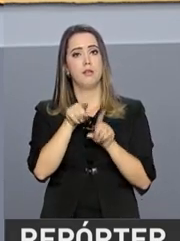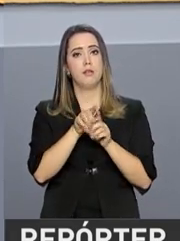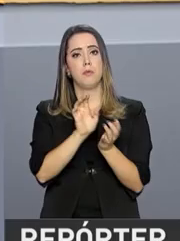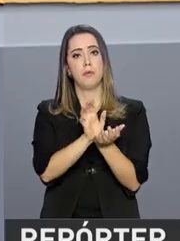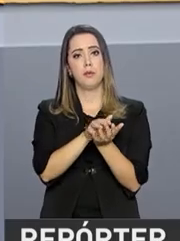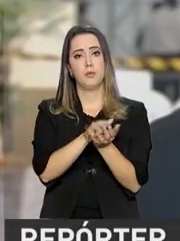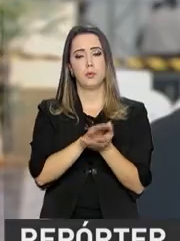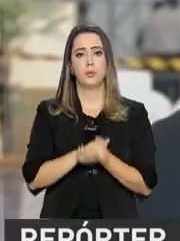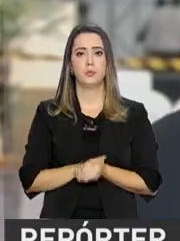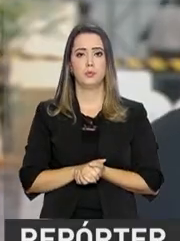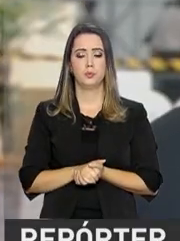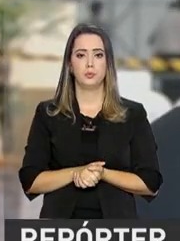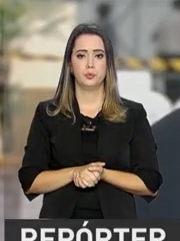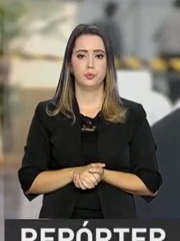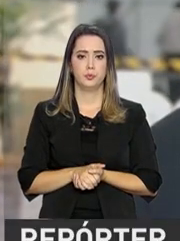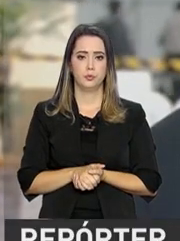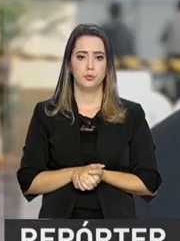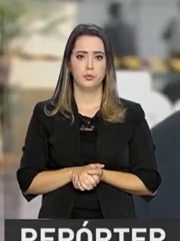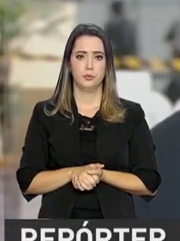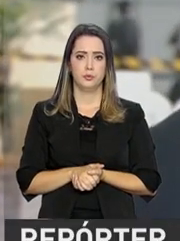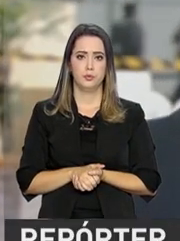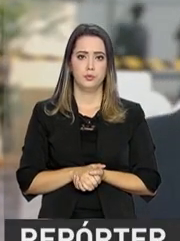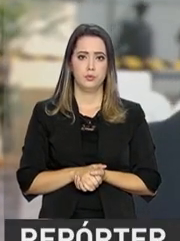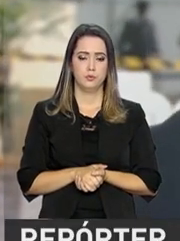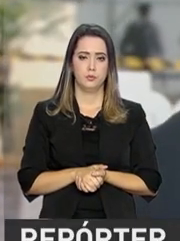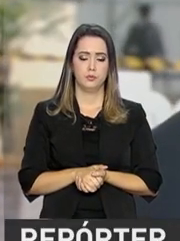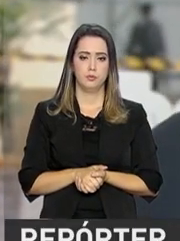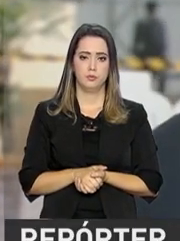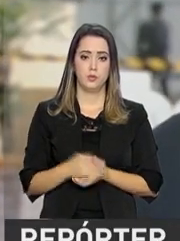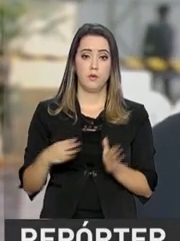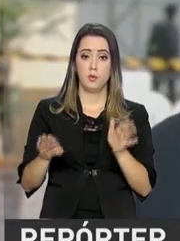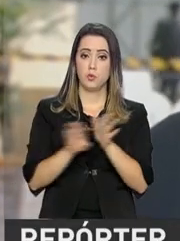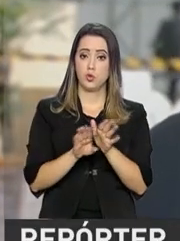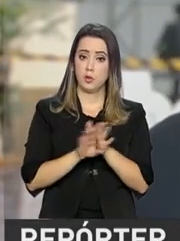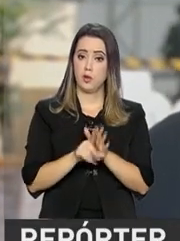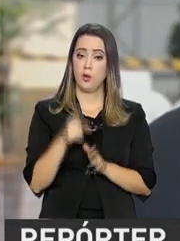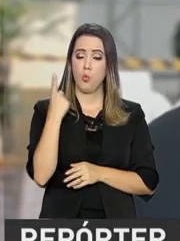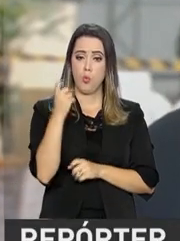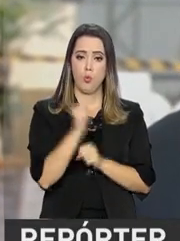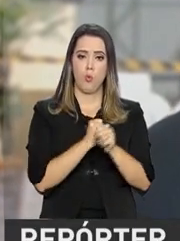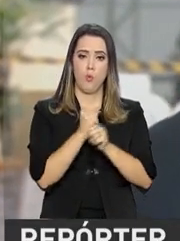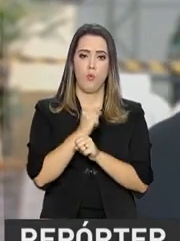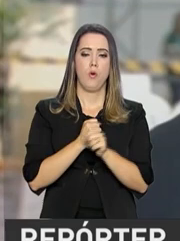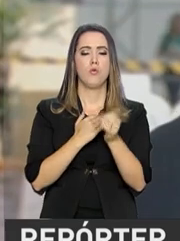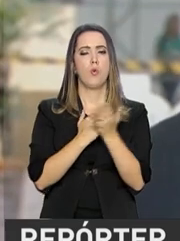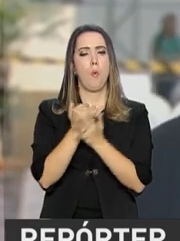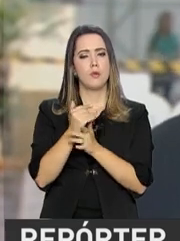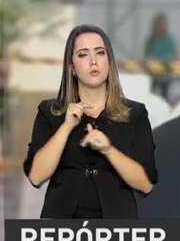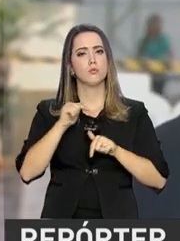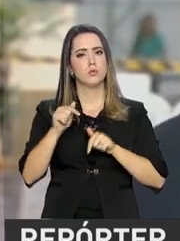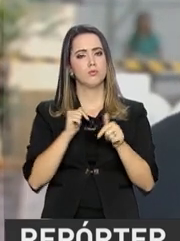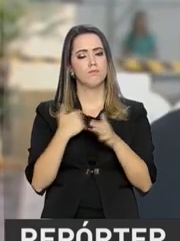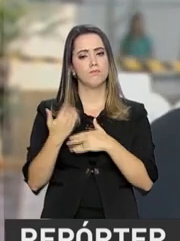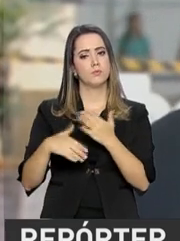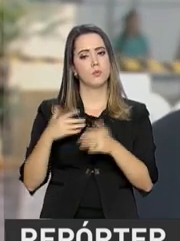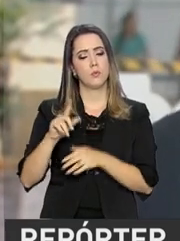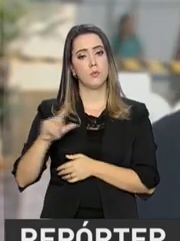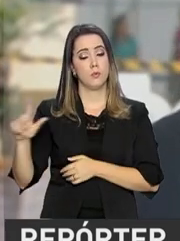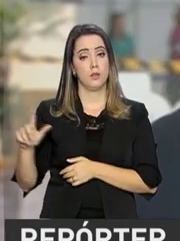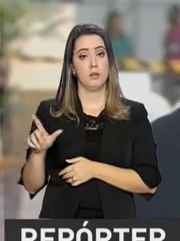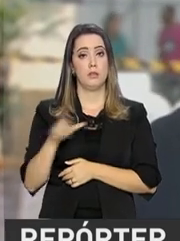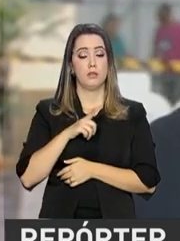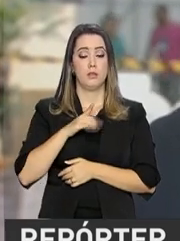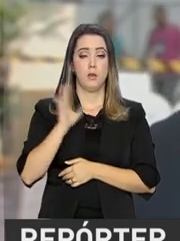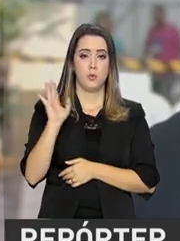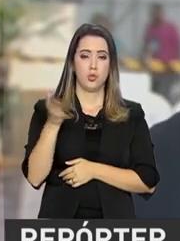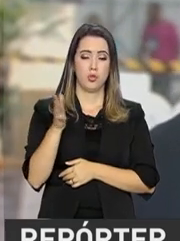seca nós vamos chegar daqui a pouco um ano de pré operação do eixo leste e temos